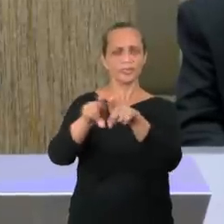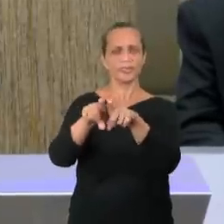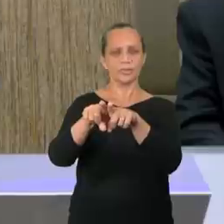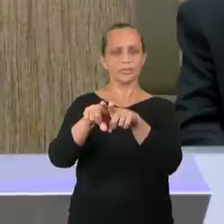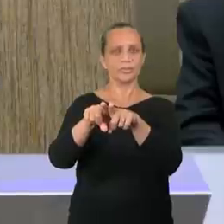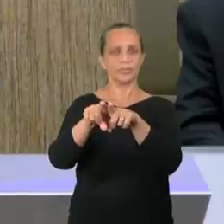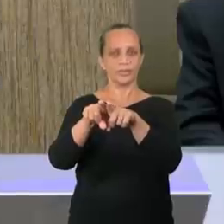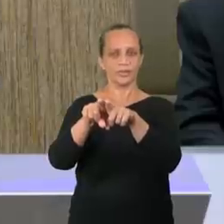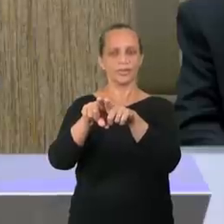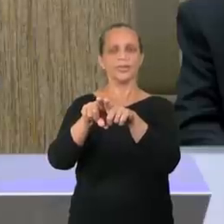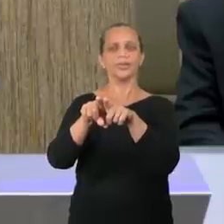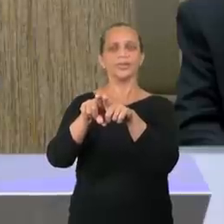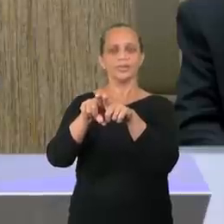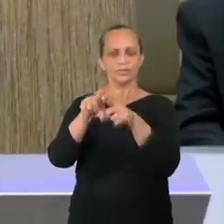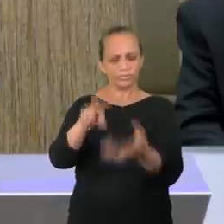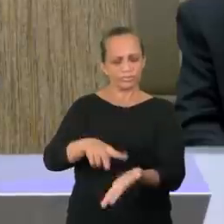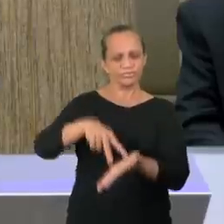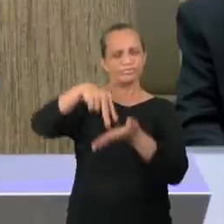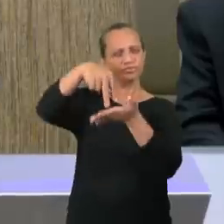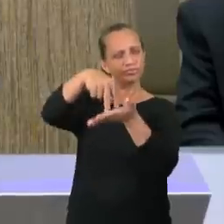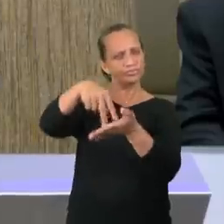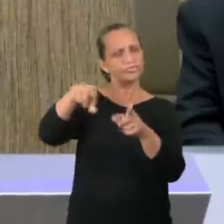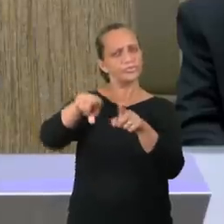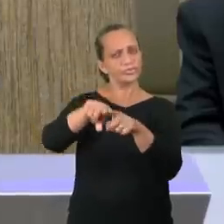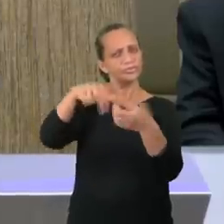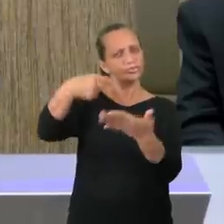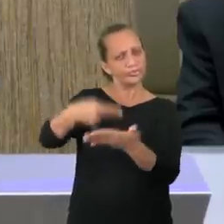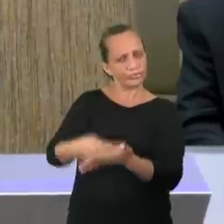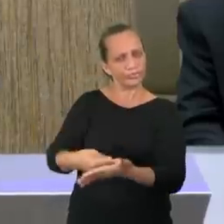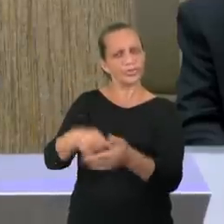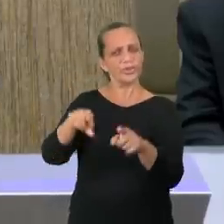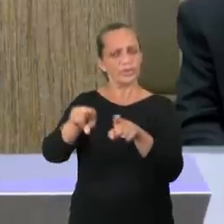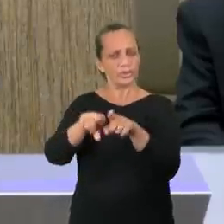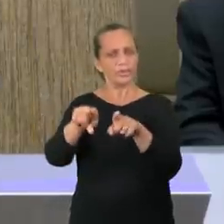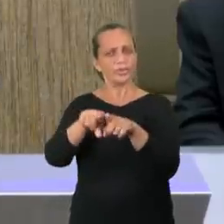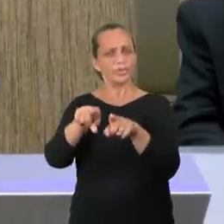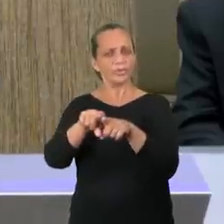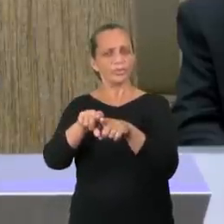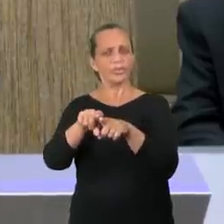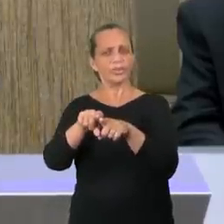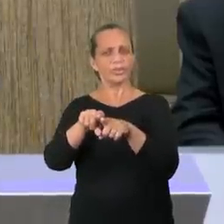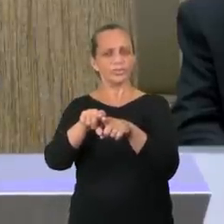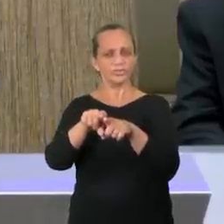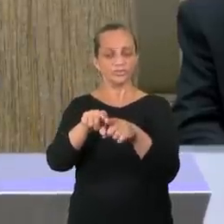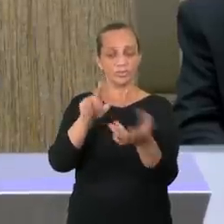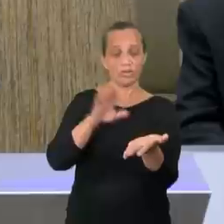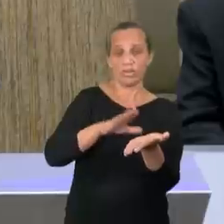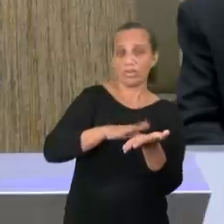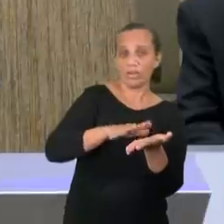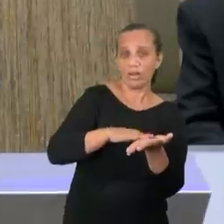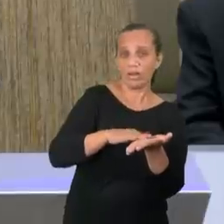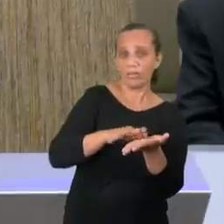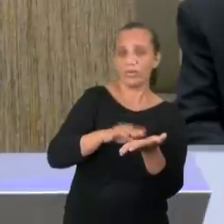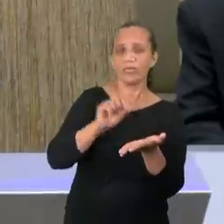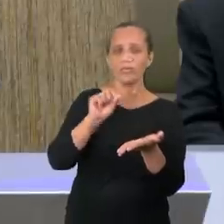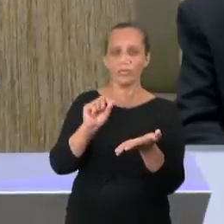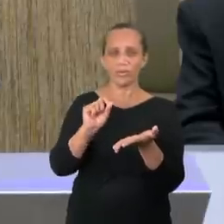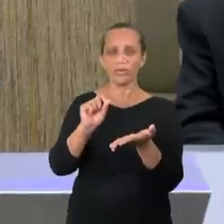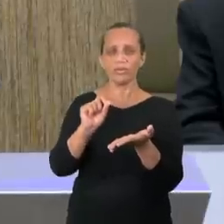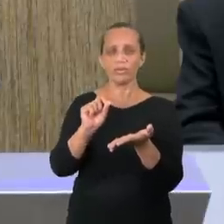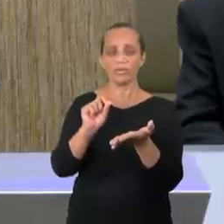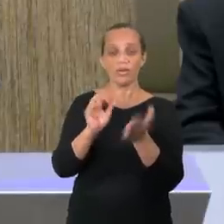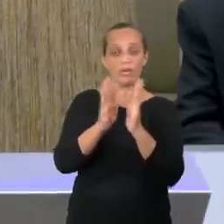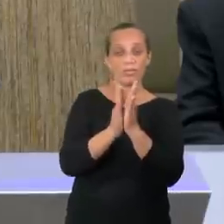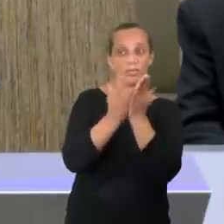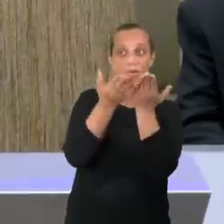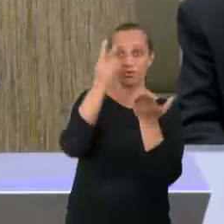e levantando-te. Também as atarás por sinal na tua mão, e te serão